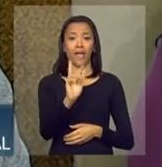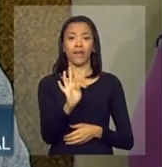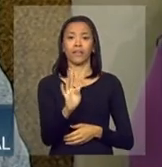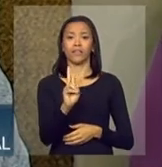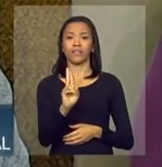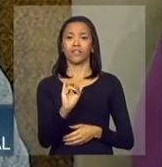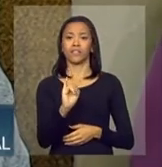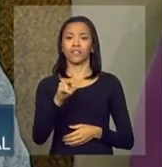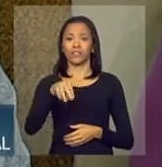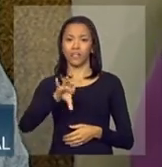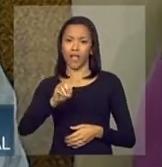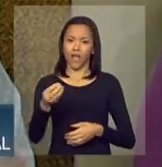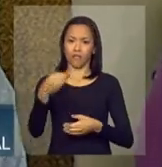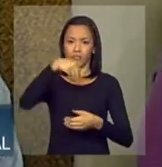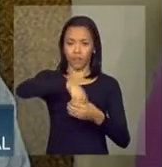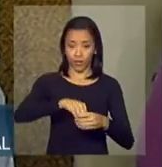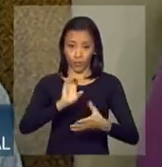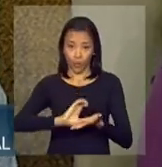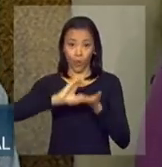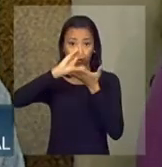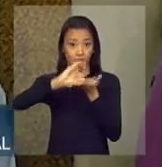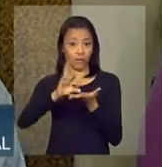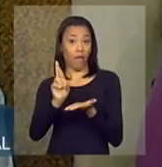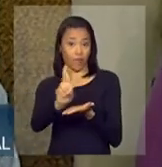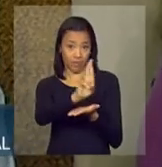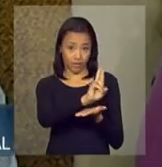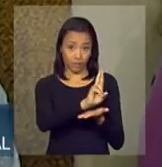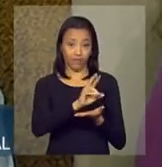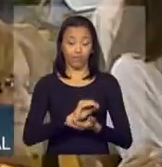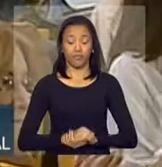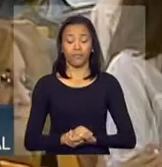presidenta. Será,